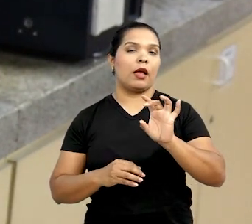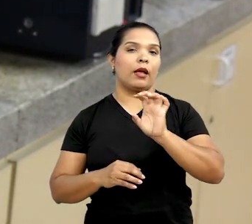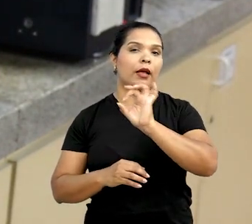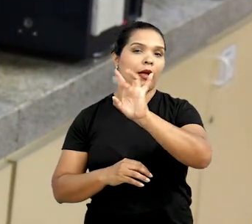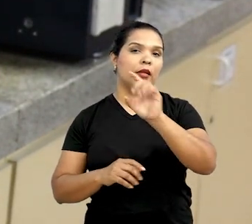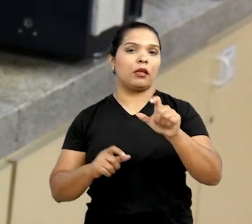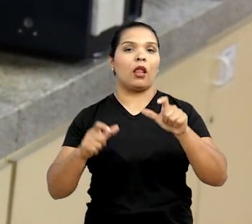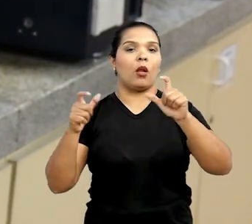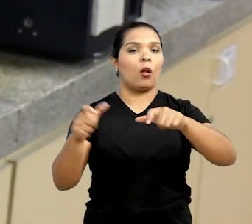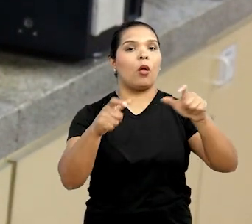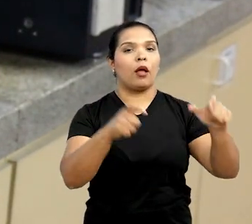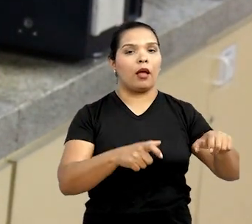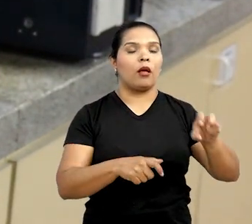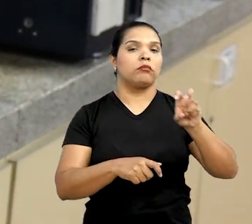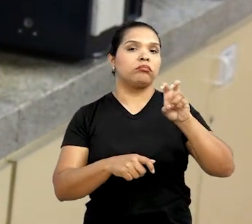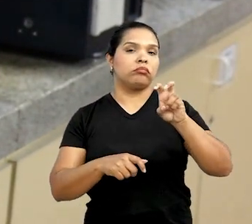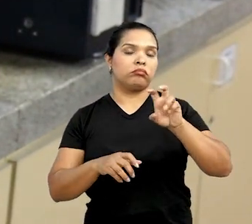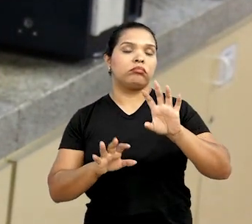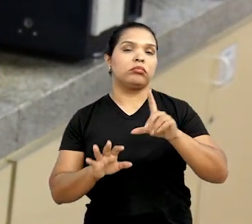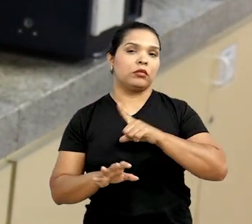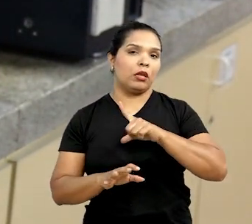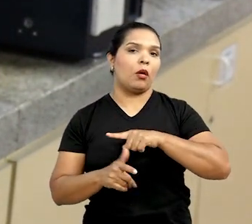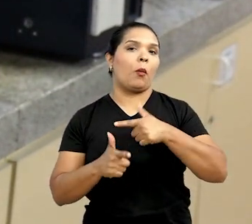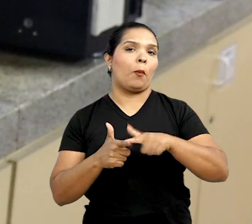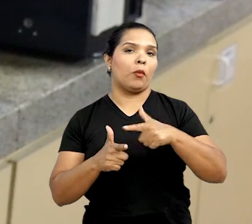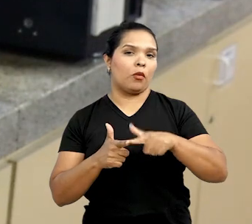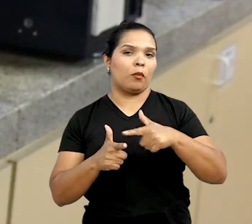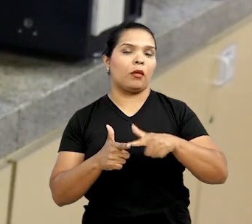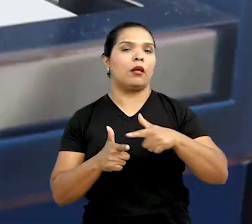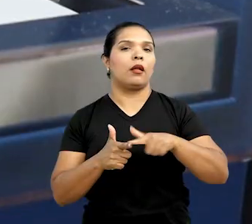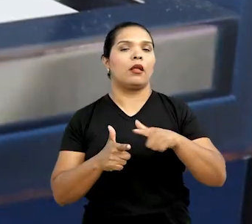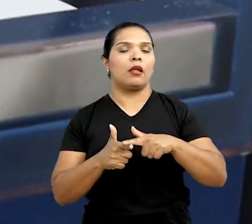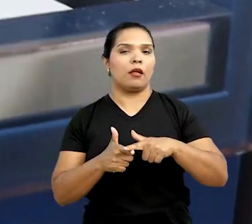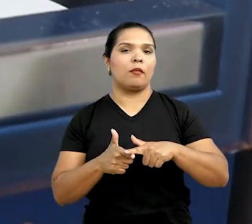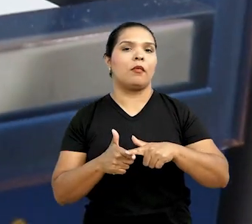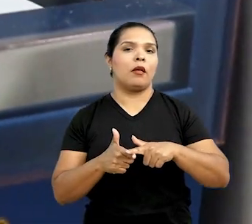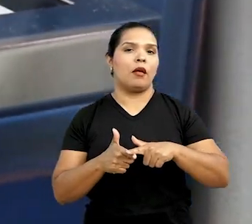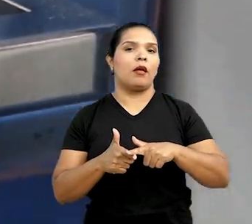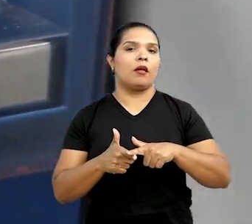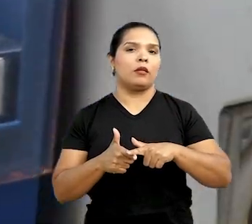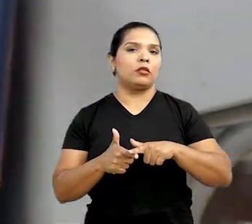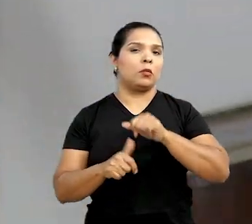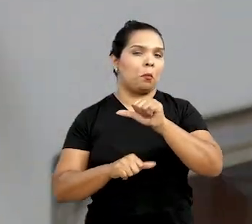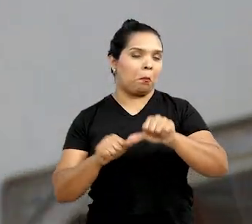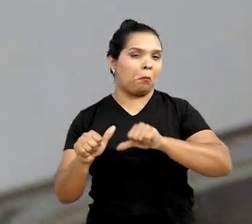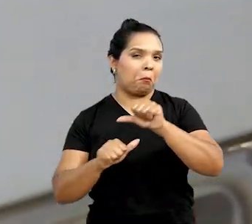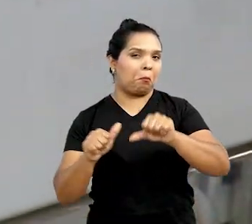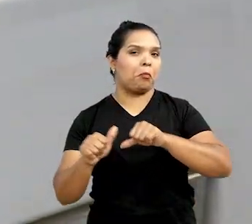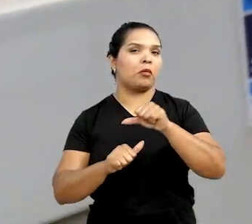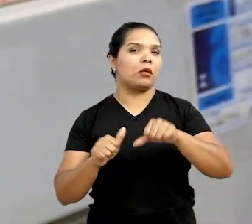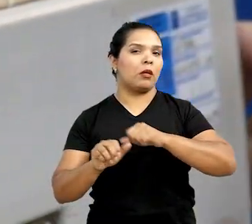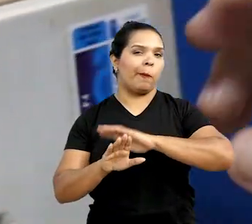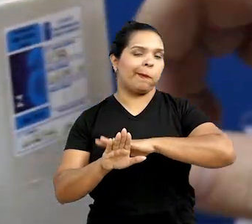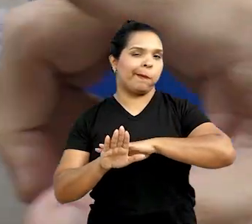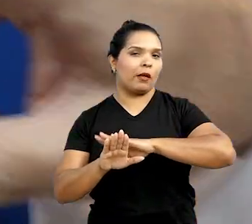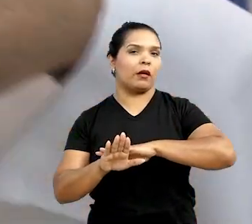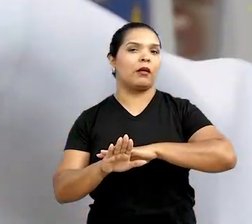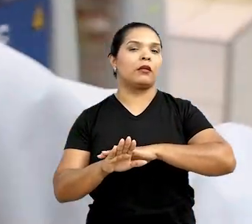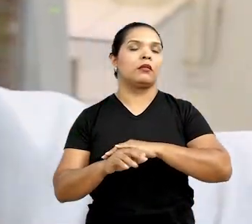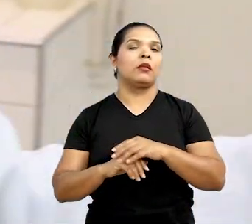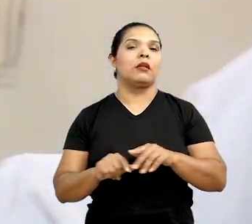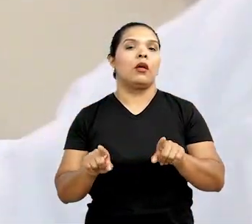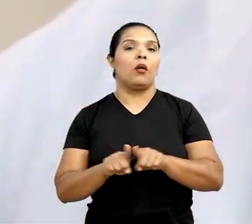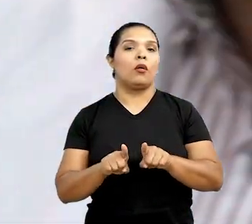5 postos, um tivesse problema devido a algum efeito de não conformidade. Hoje, nós